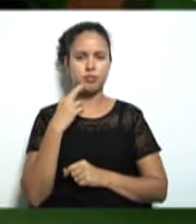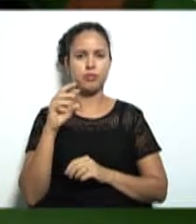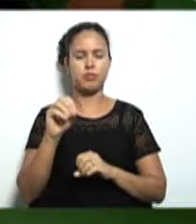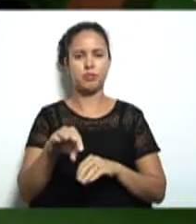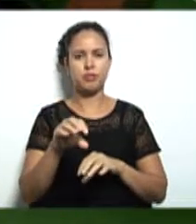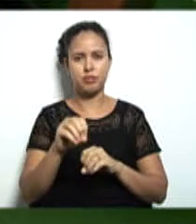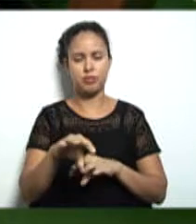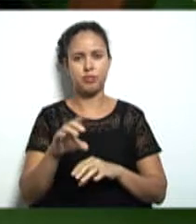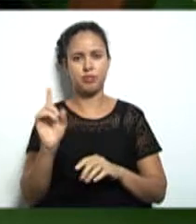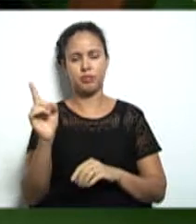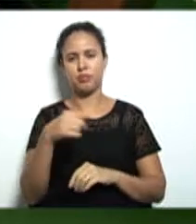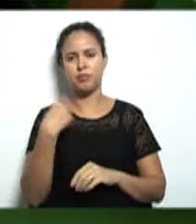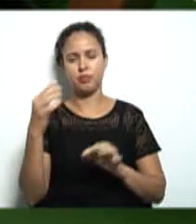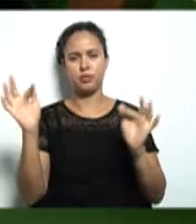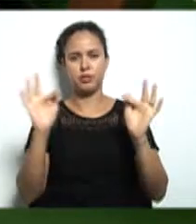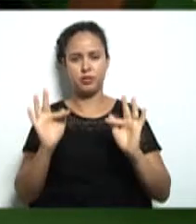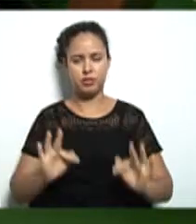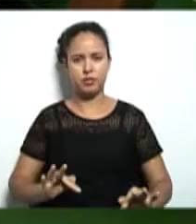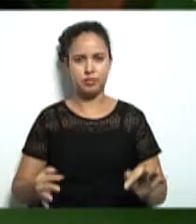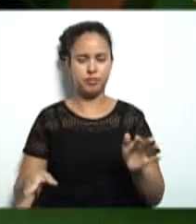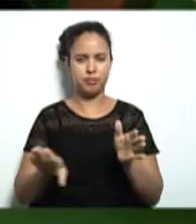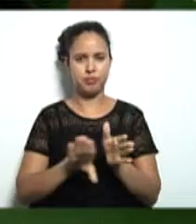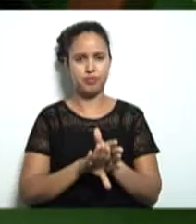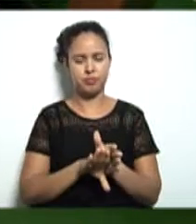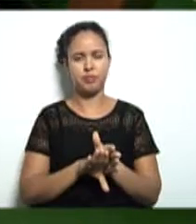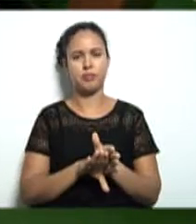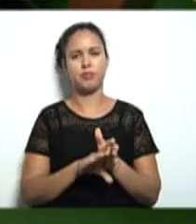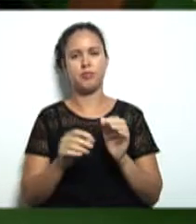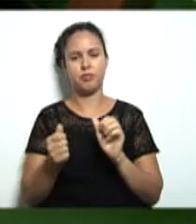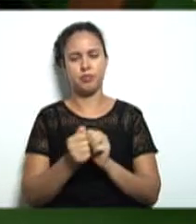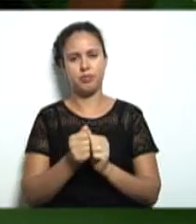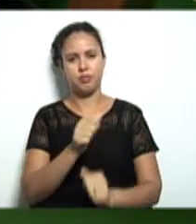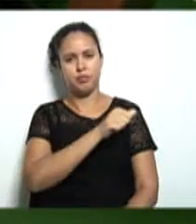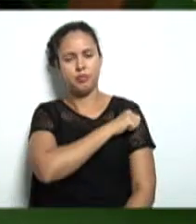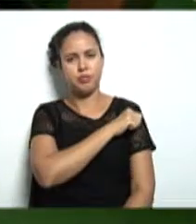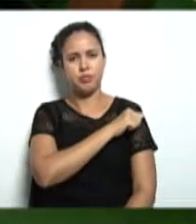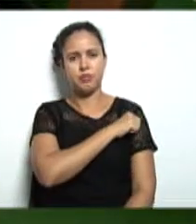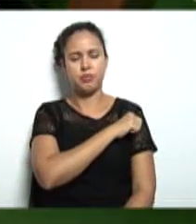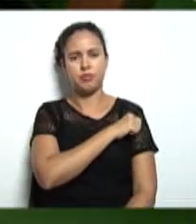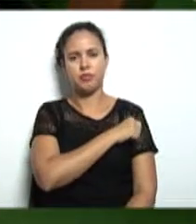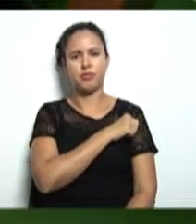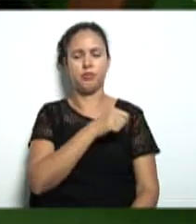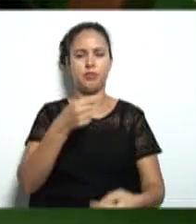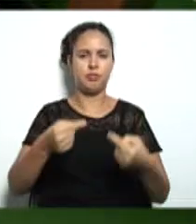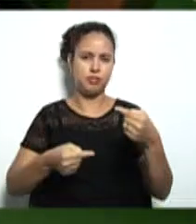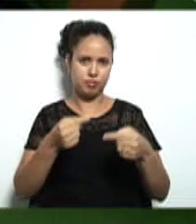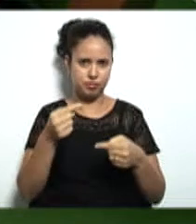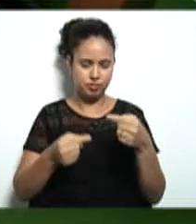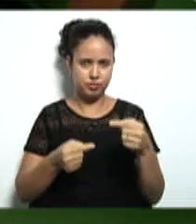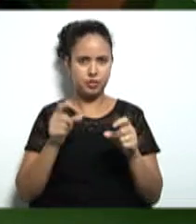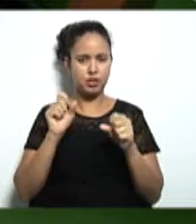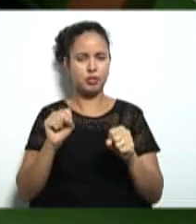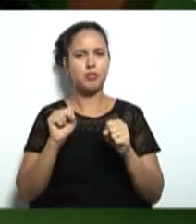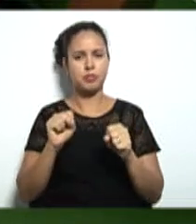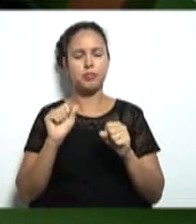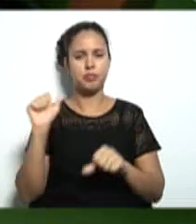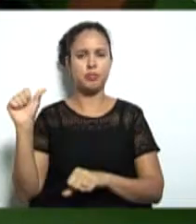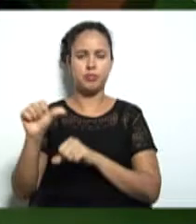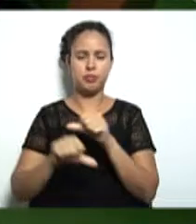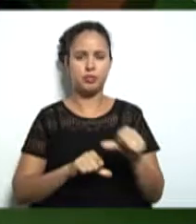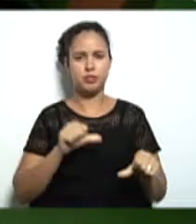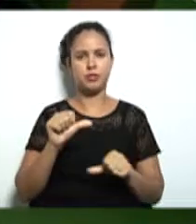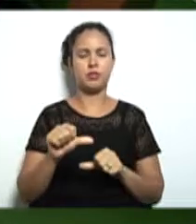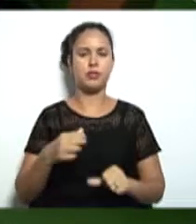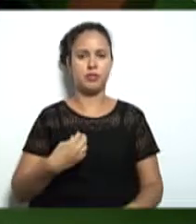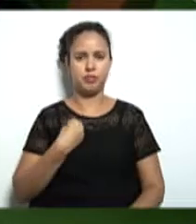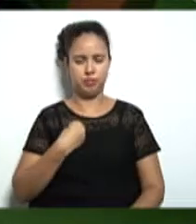gente fica muito feliz de ter chegado até vocês e esperamos que o que nós discutimos aqui, né, possa transformar um pouquinho